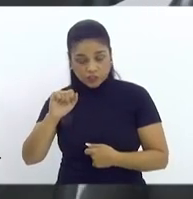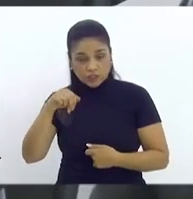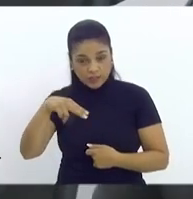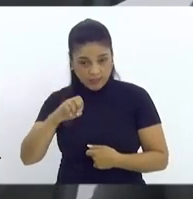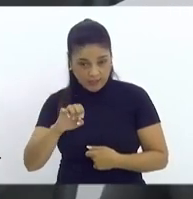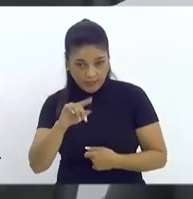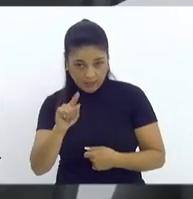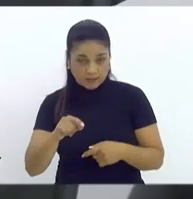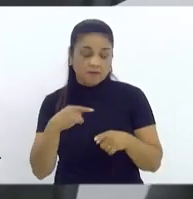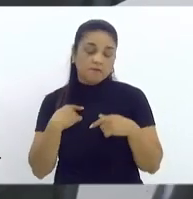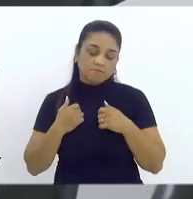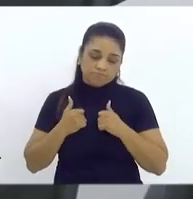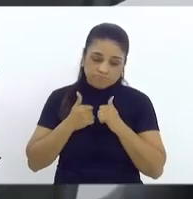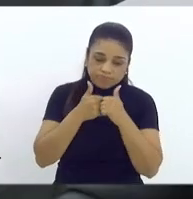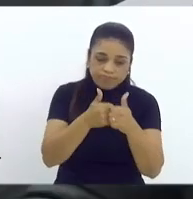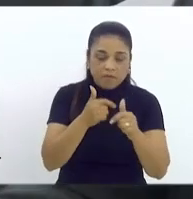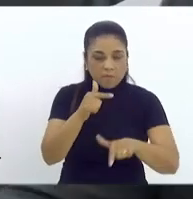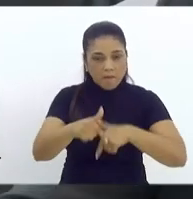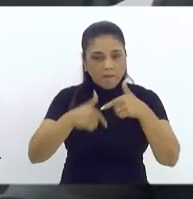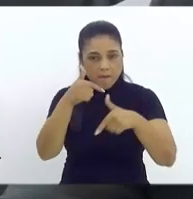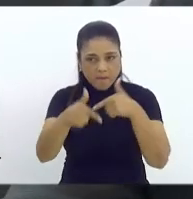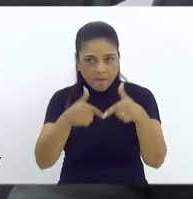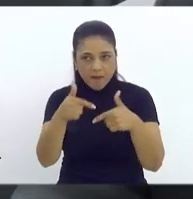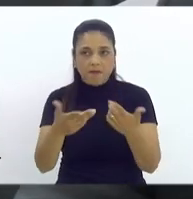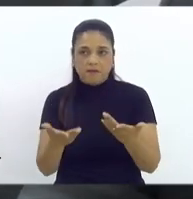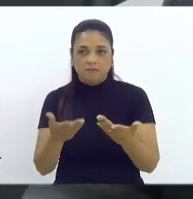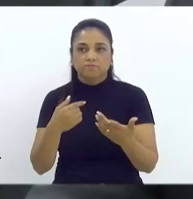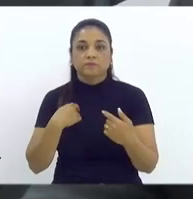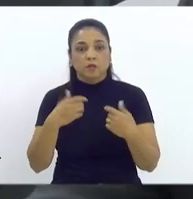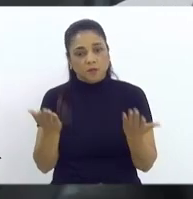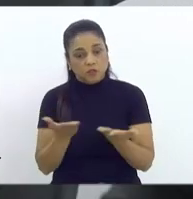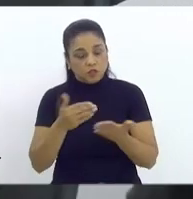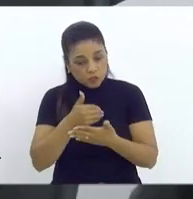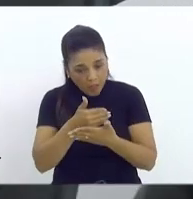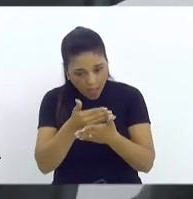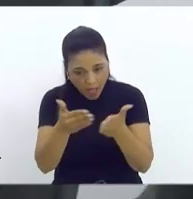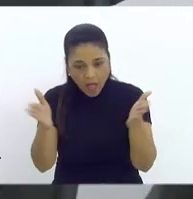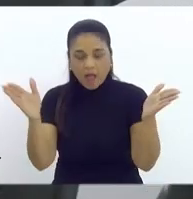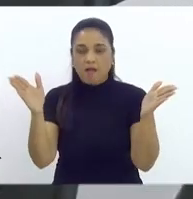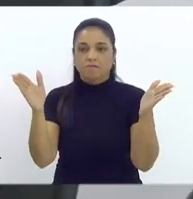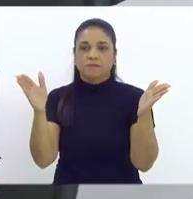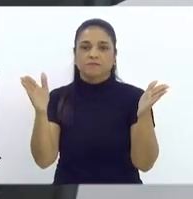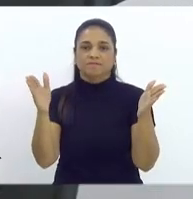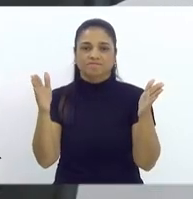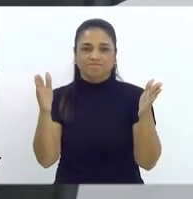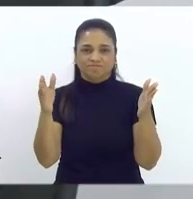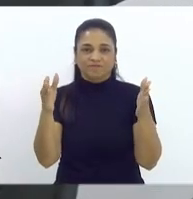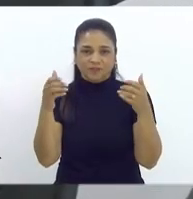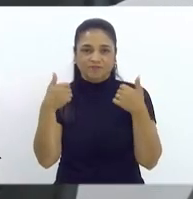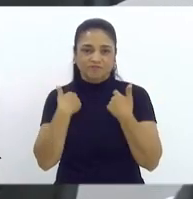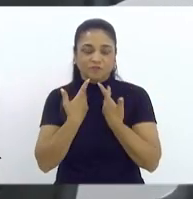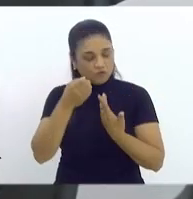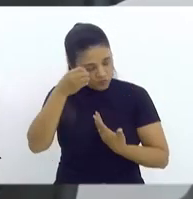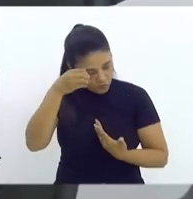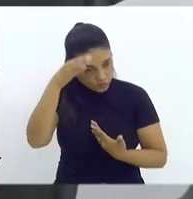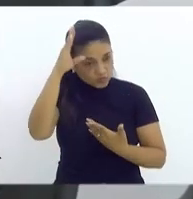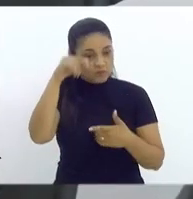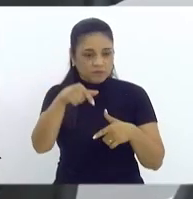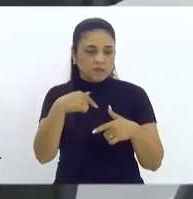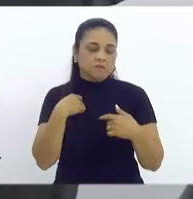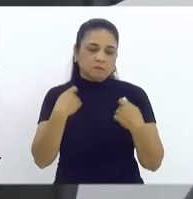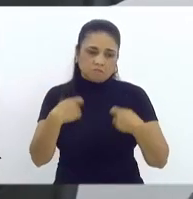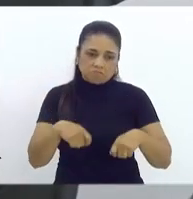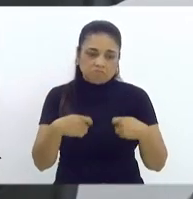Agora, é fundamental que nessa exposição de hoje a gente já possa ampliar os horizontes aí para fazer, por exemplo, exposições pormenores,